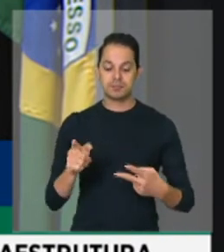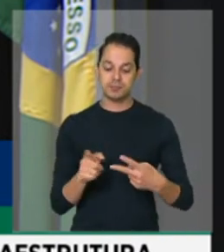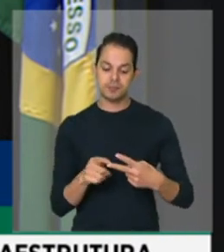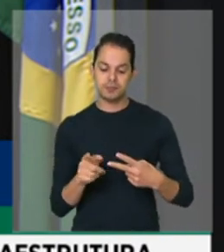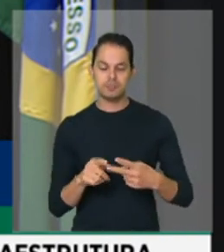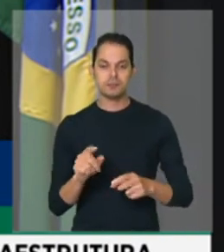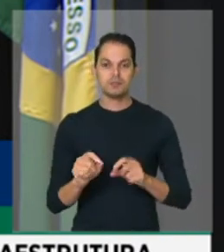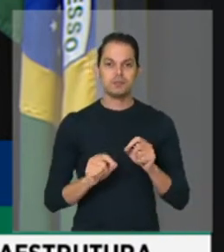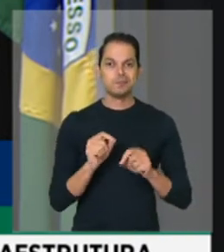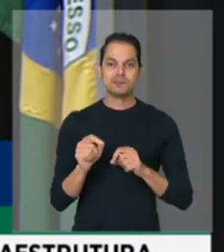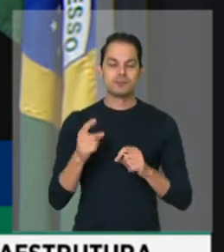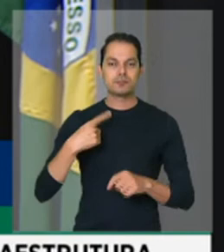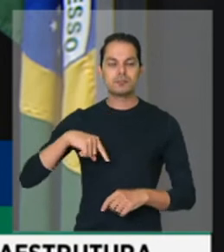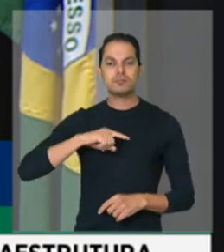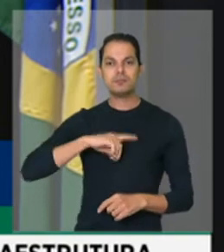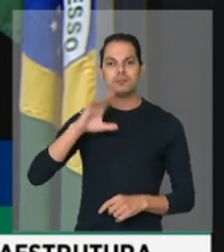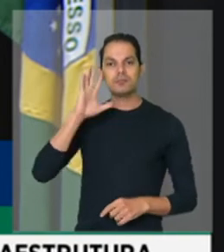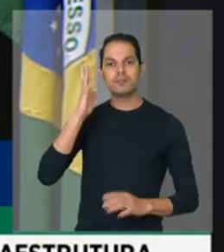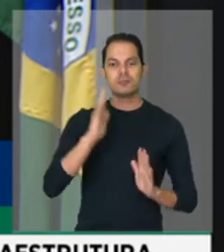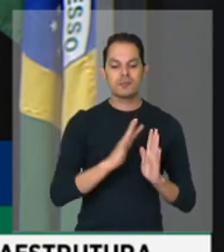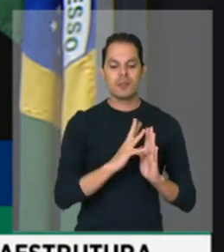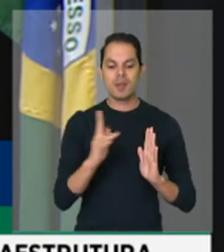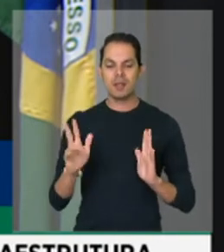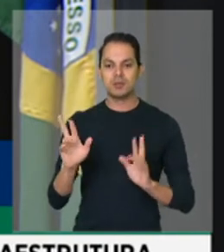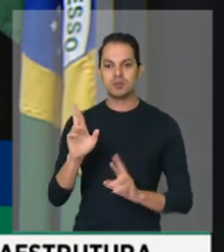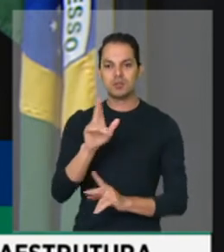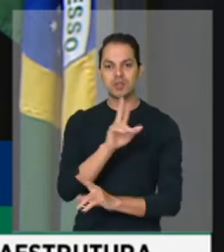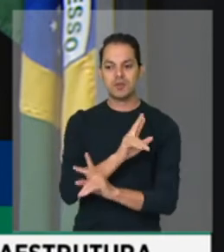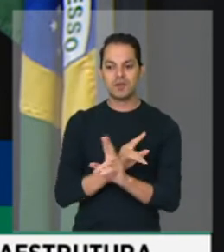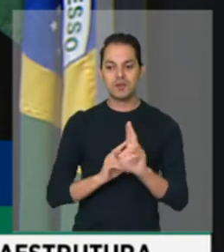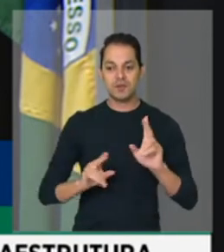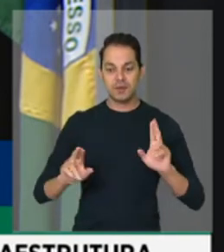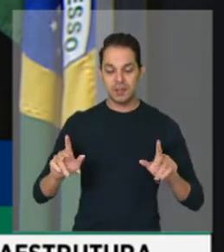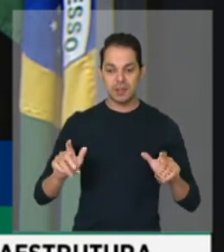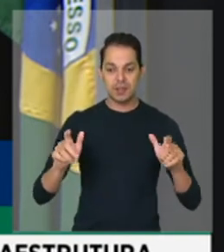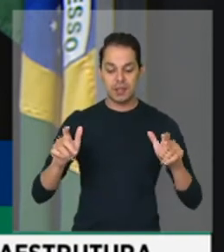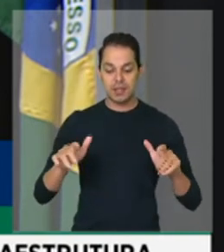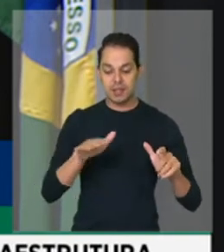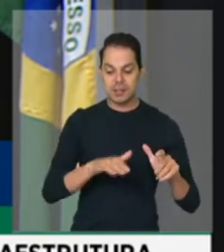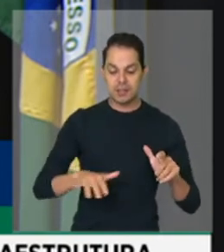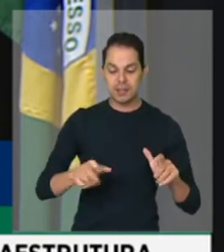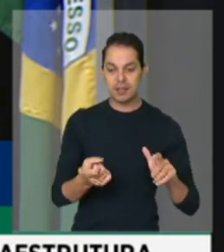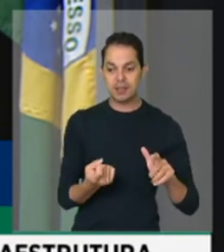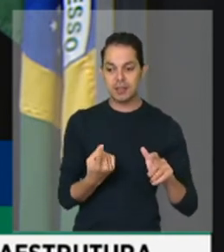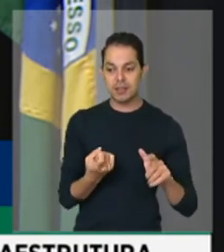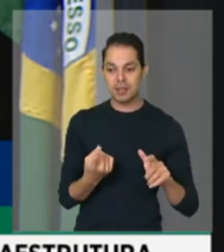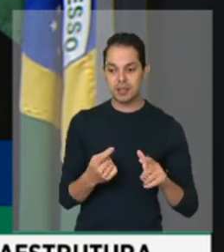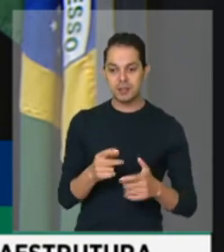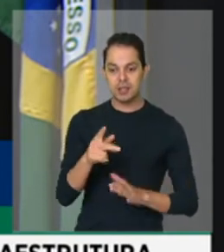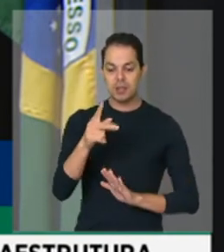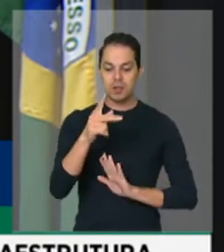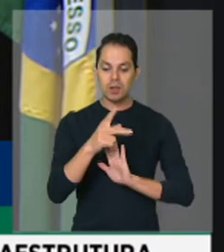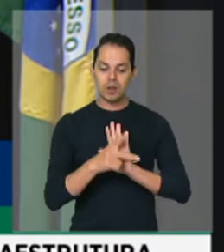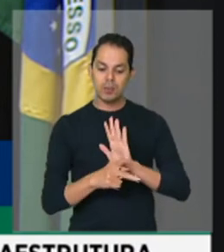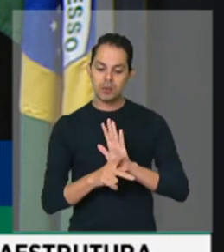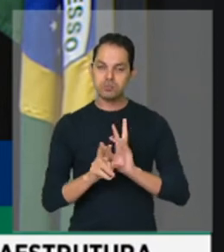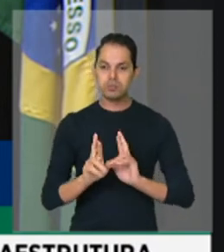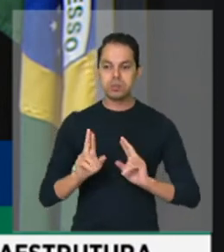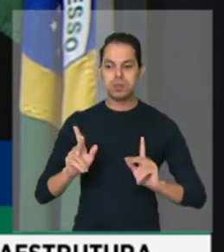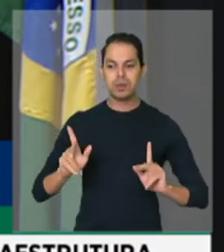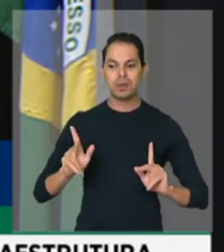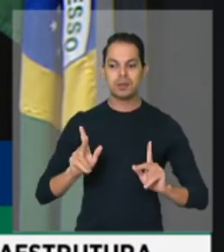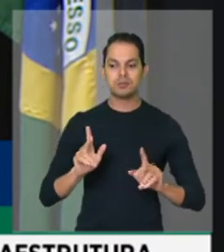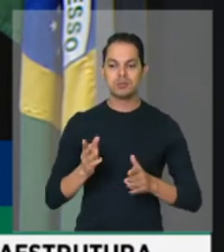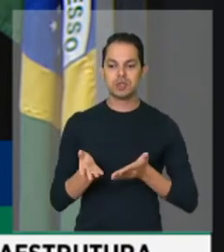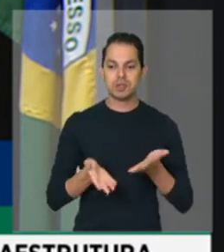nós estabelecemos tramitação diferenciada, guichê único, para que esses projetos tenham um diferencial de